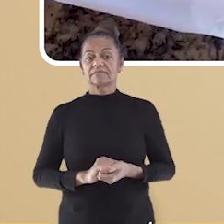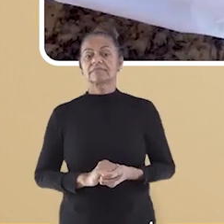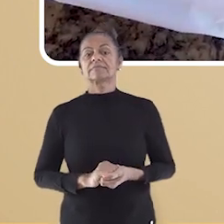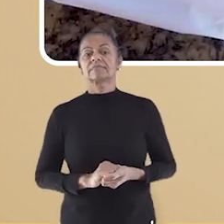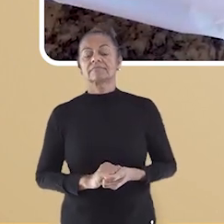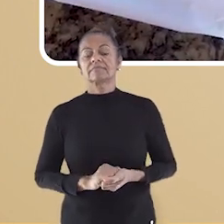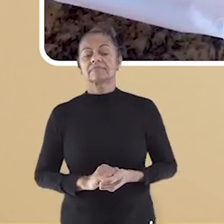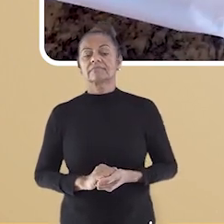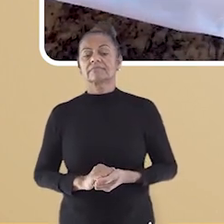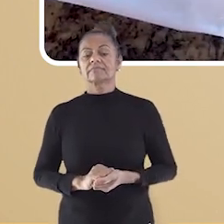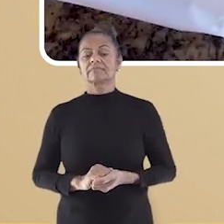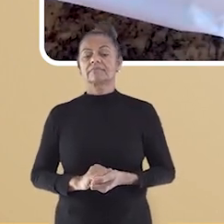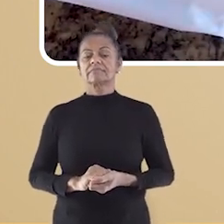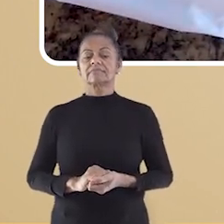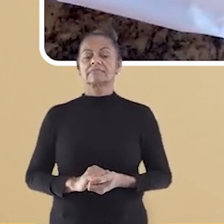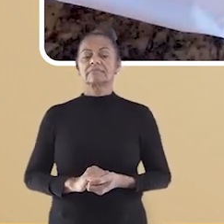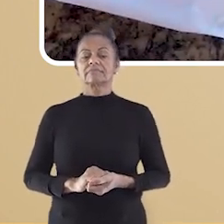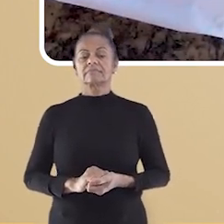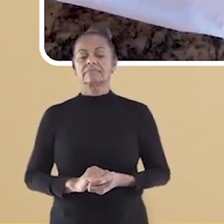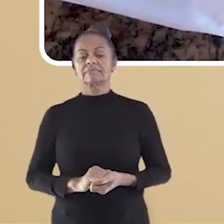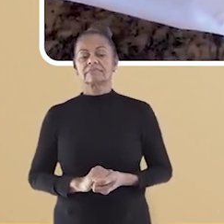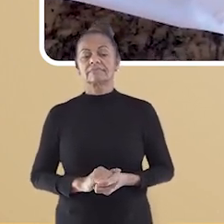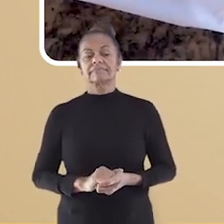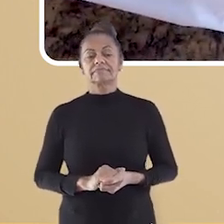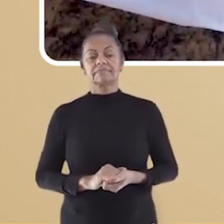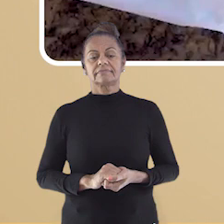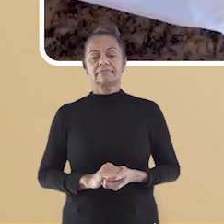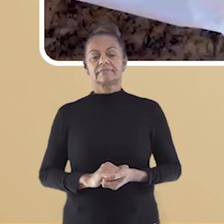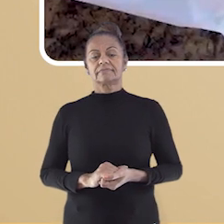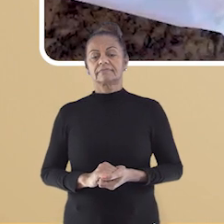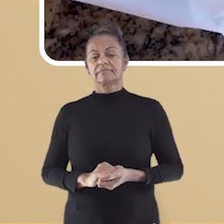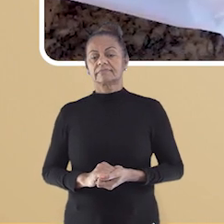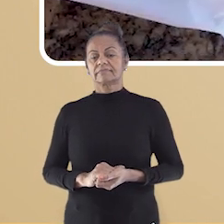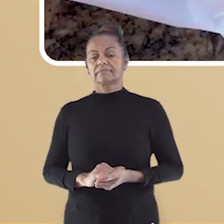34. Passou um pouquinho.